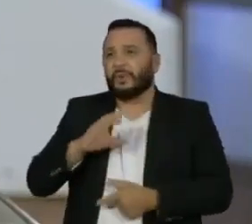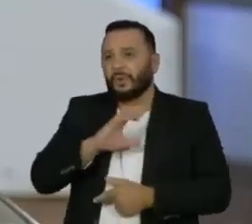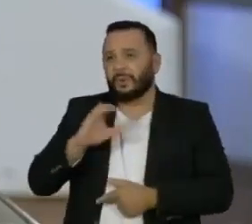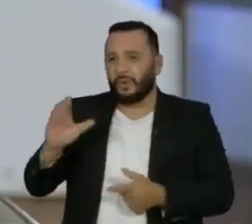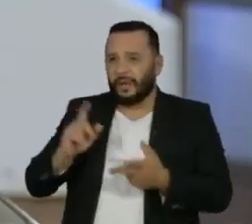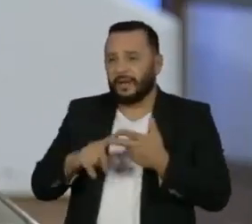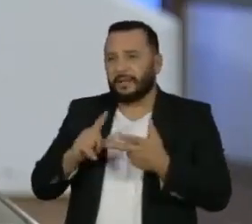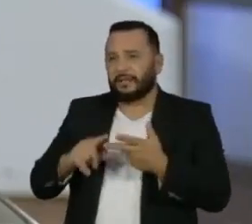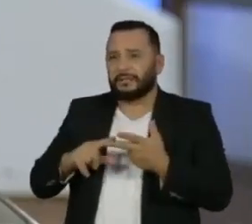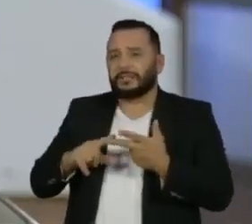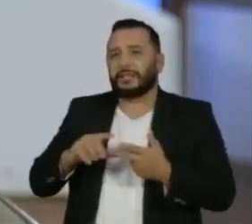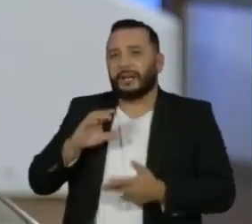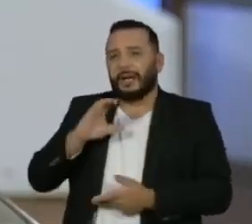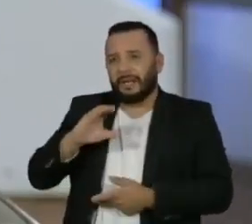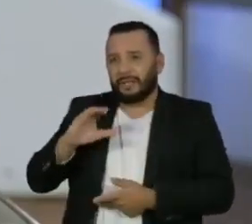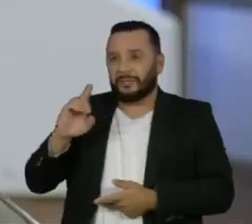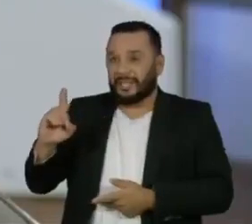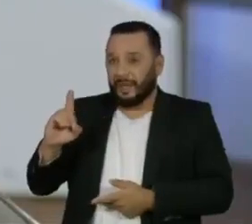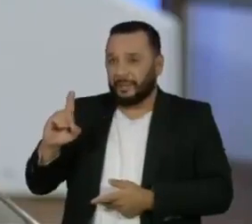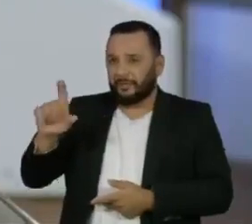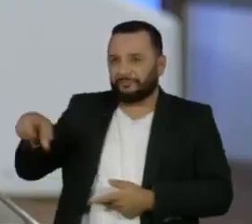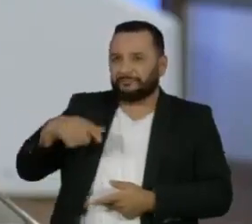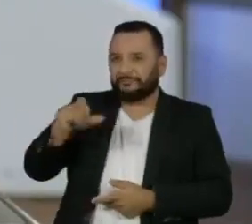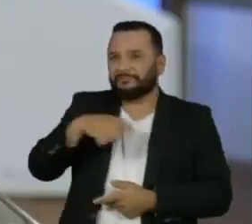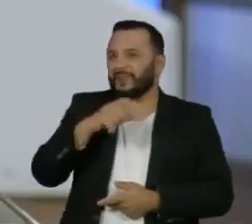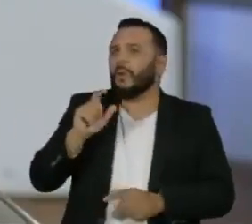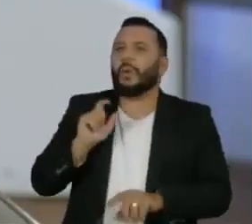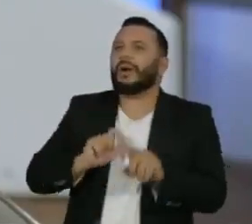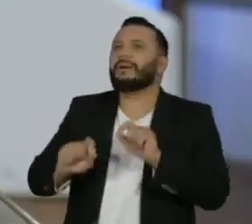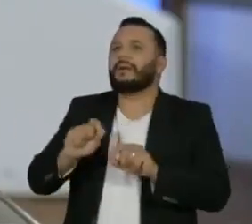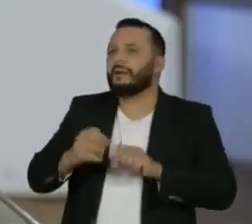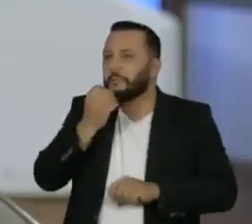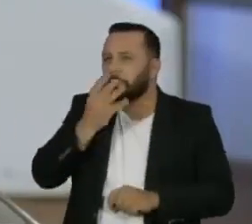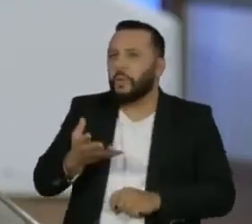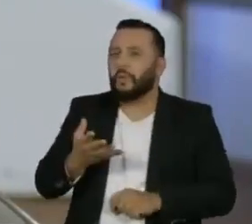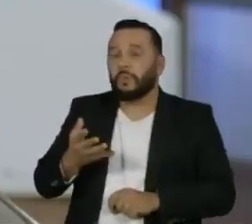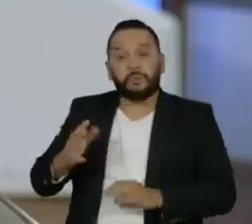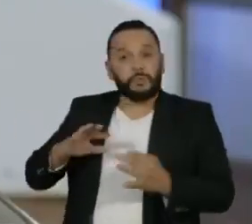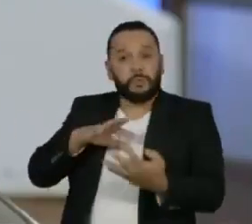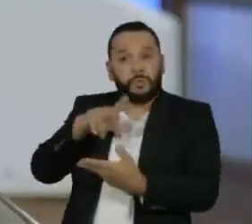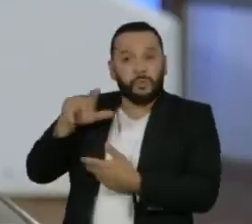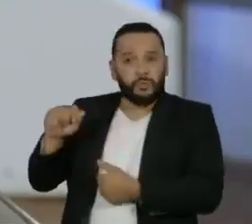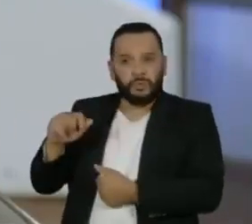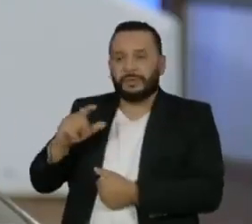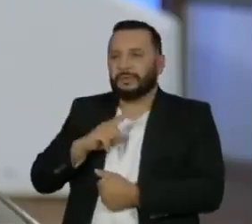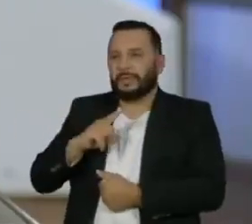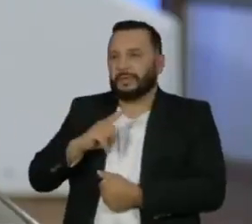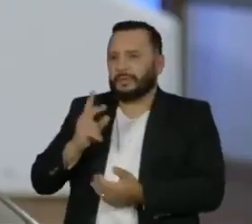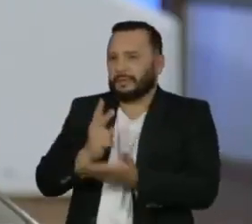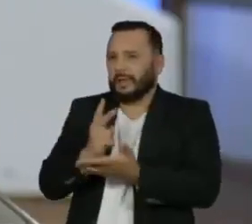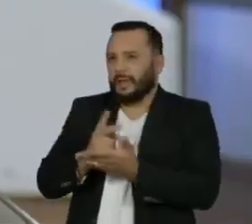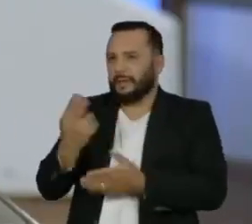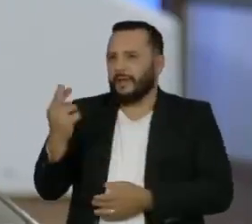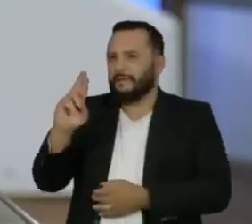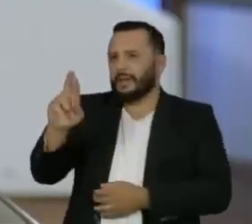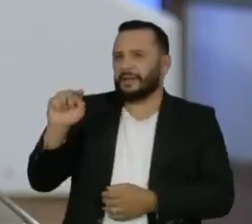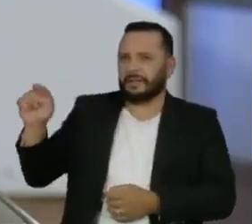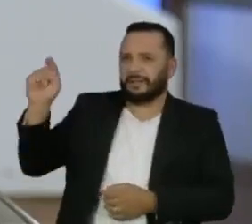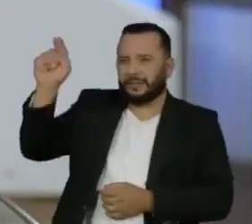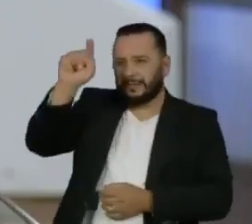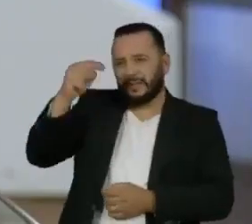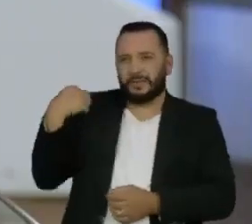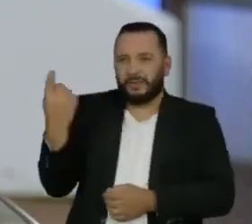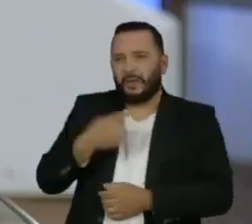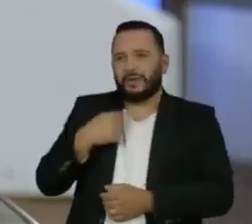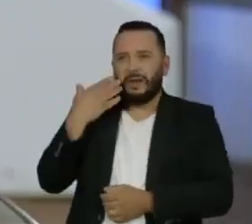para o investimento não ia ser diferente. A gente quer entender o que funcionou bem no mundo inteiro, né? São sempre referências que a gente está olhando. Claro, os